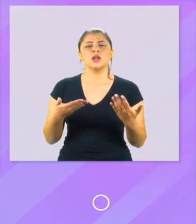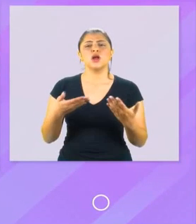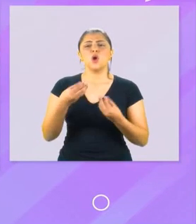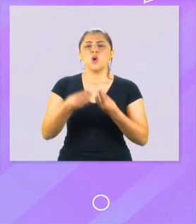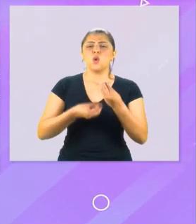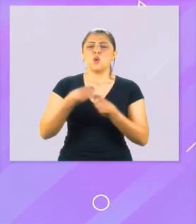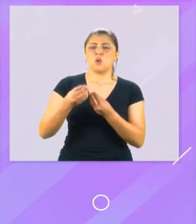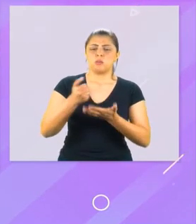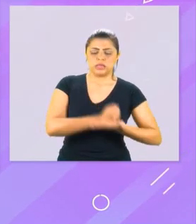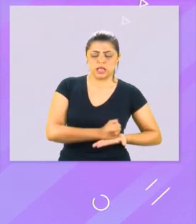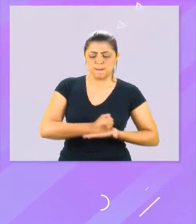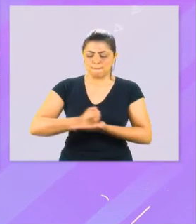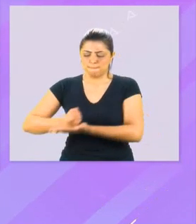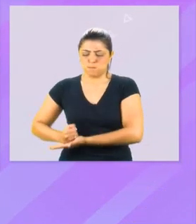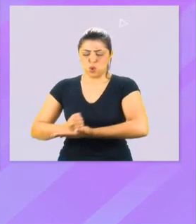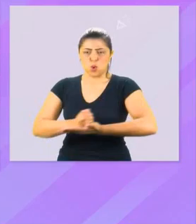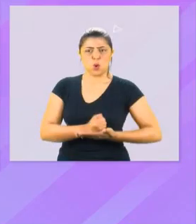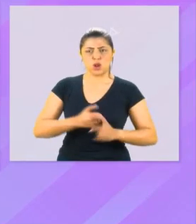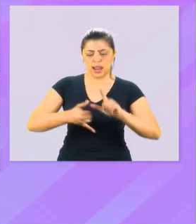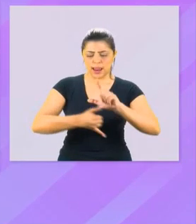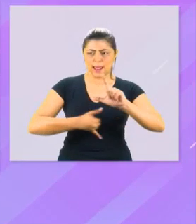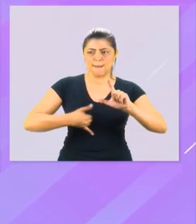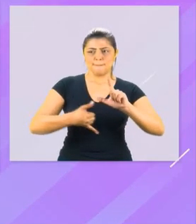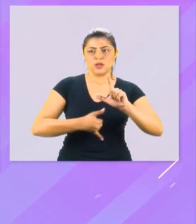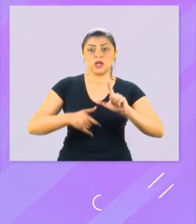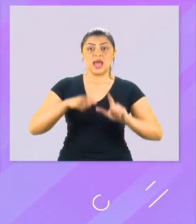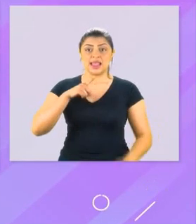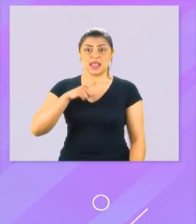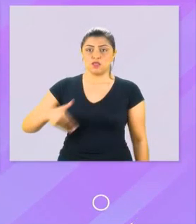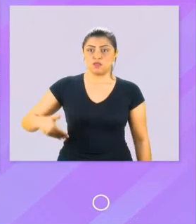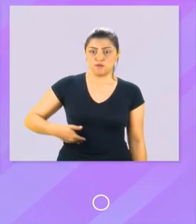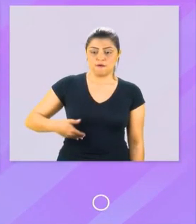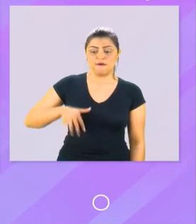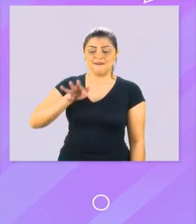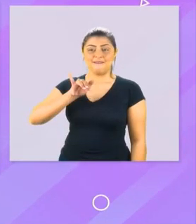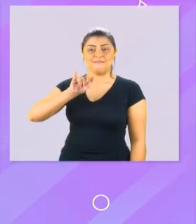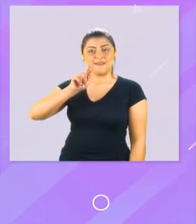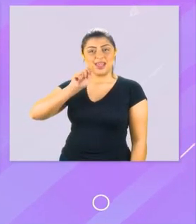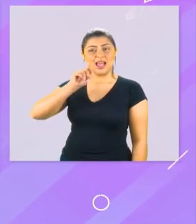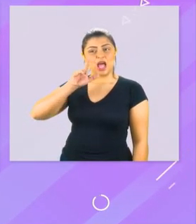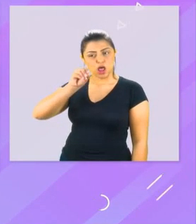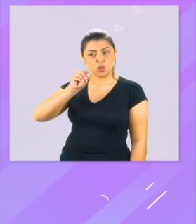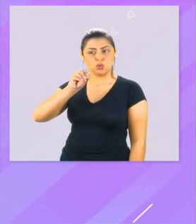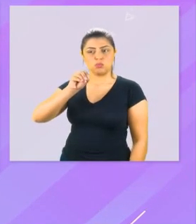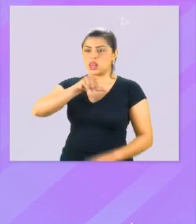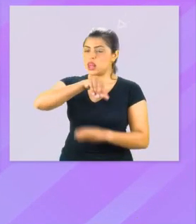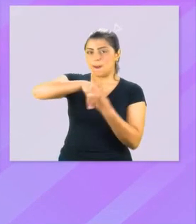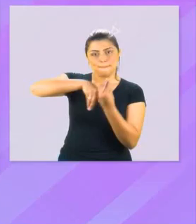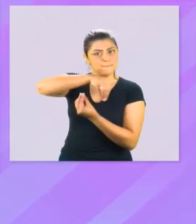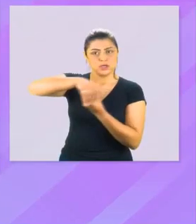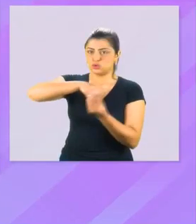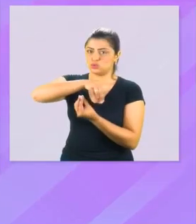E o transporte desse colesterol? Então, o colesterol ele é produzido no fígado, é uma molécula hidrofóbica, ou seja, não se